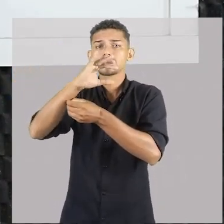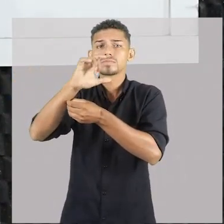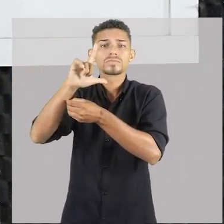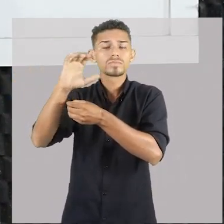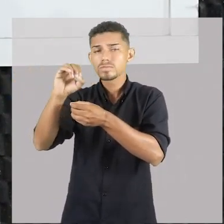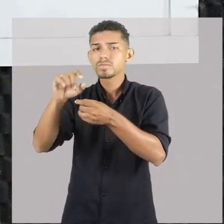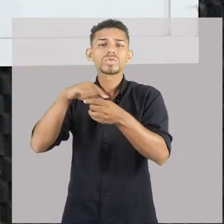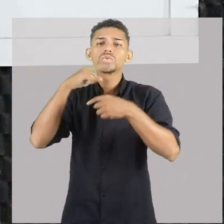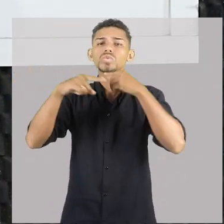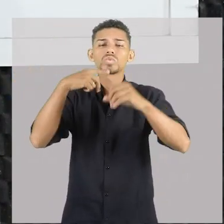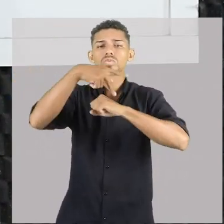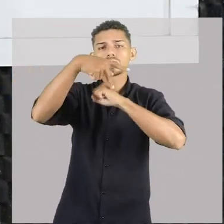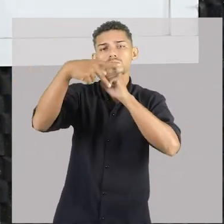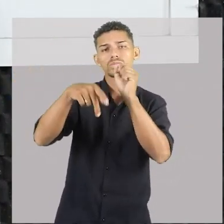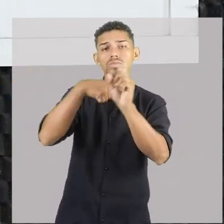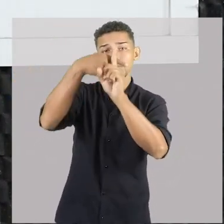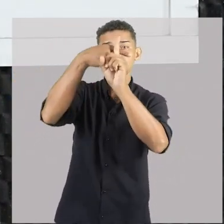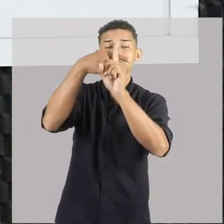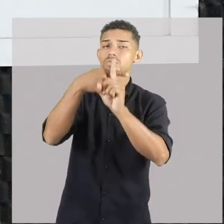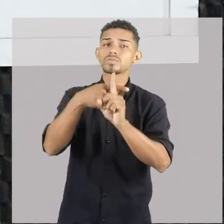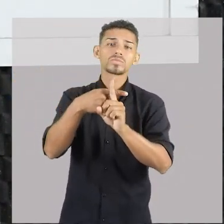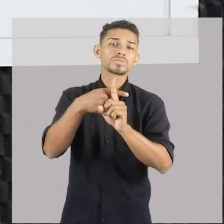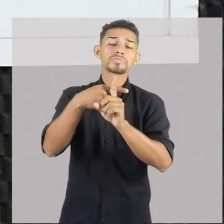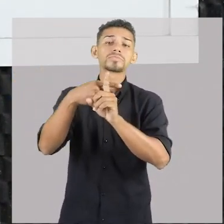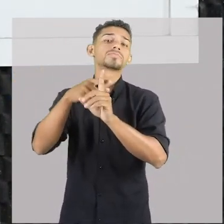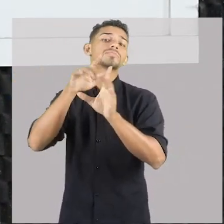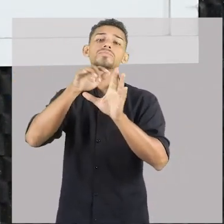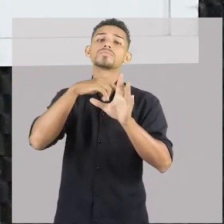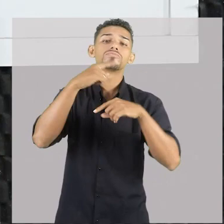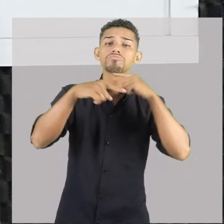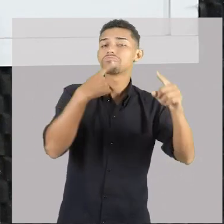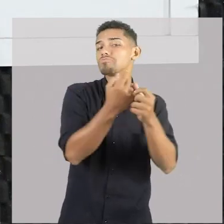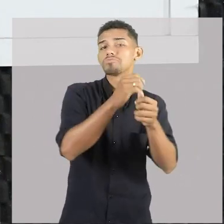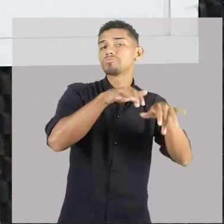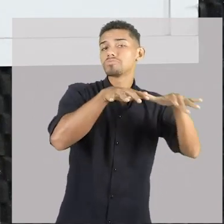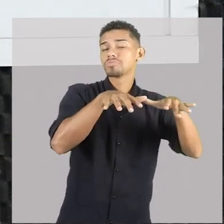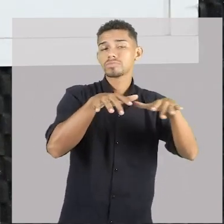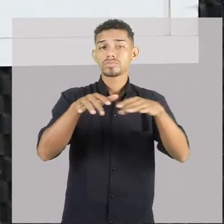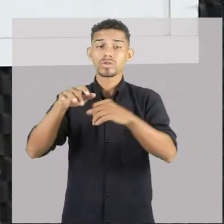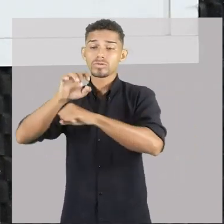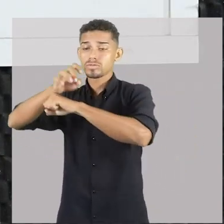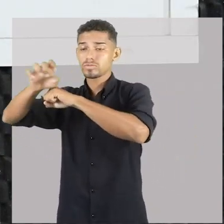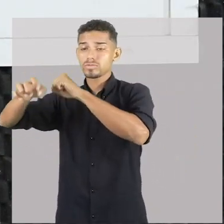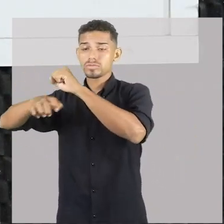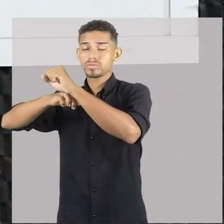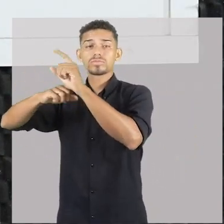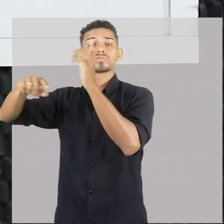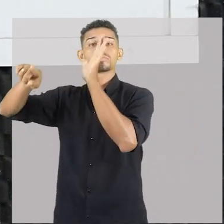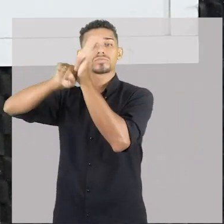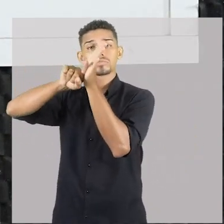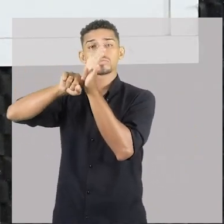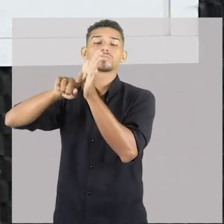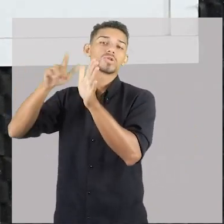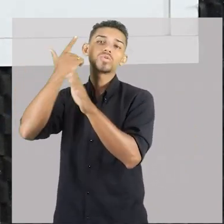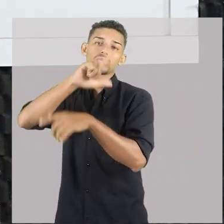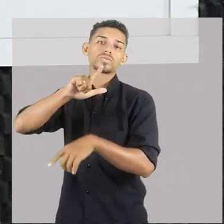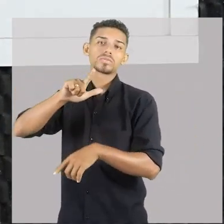se movimentar são só os elétrons. Beleza? Então, é um movimento ordenado de